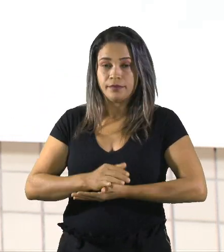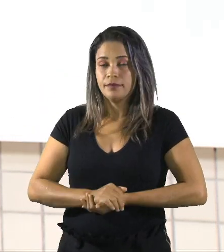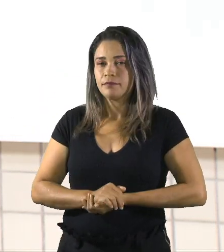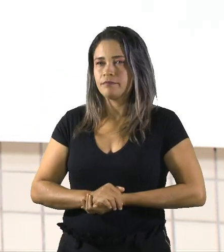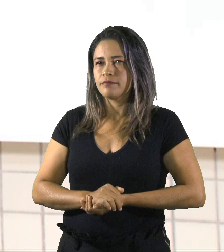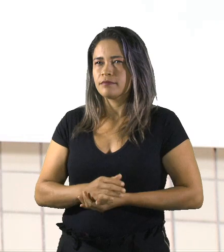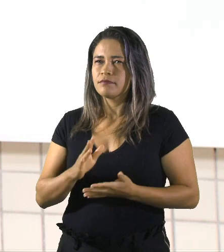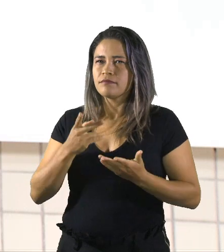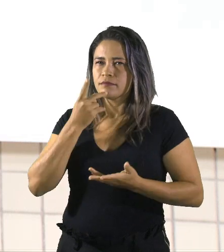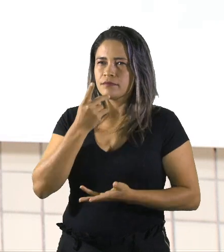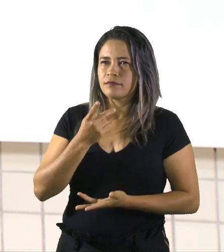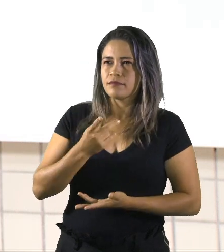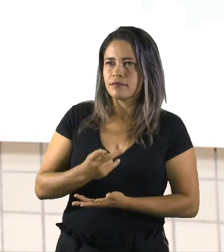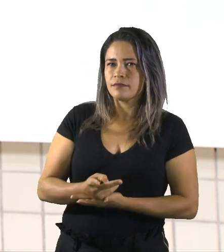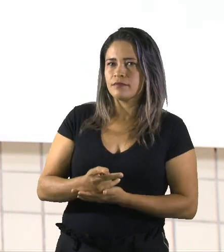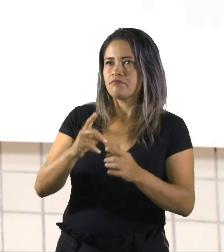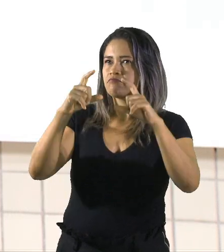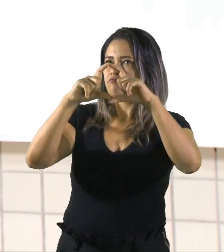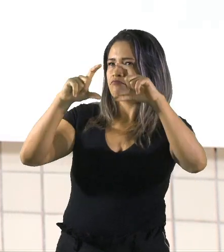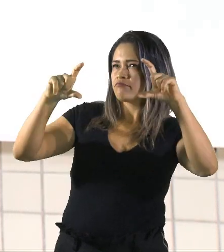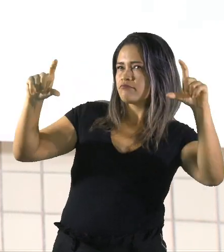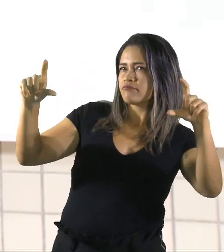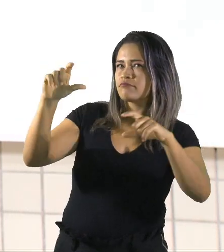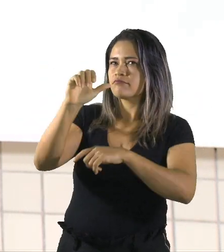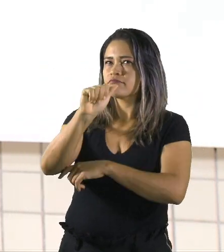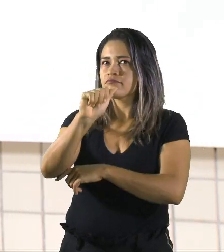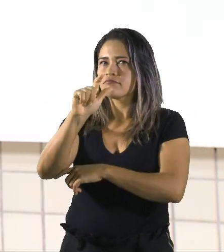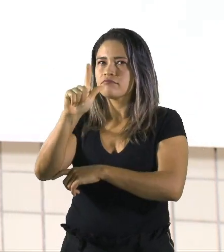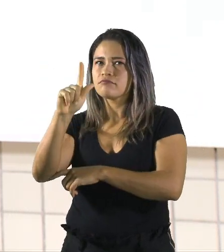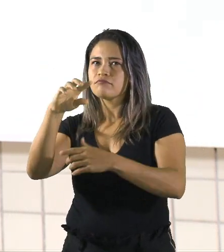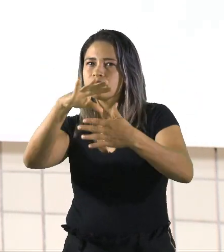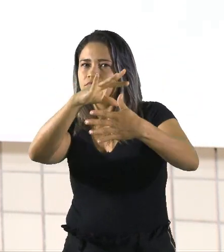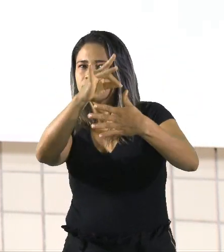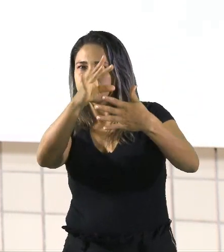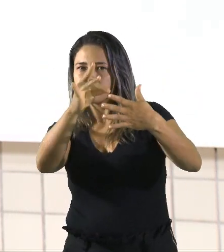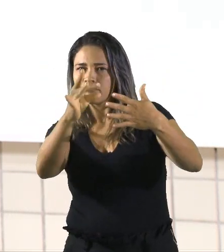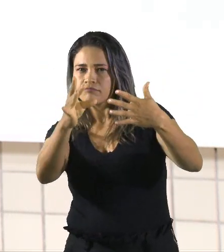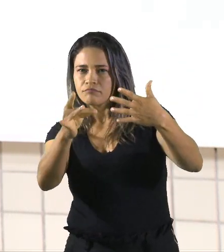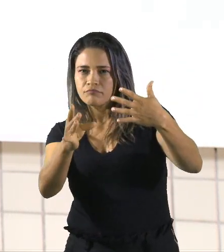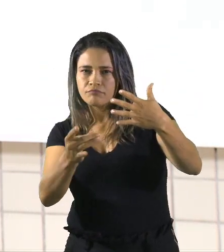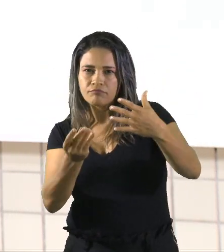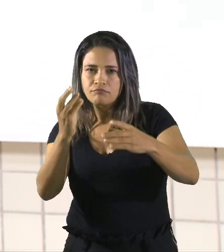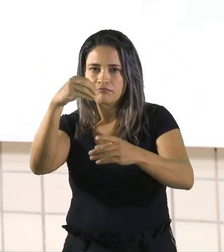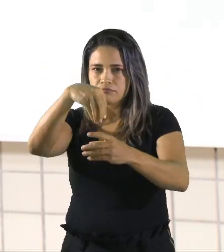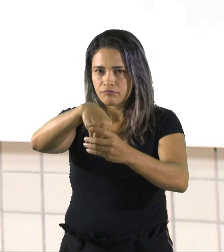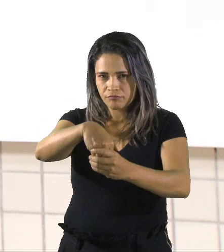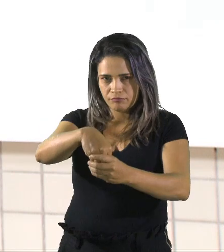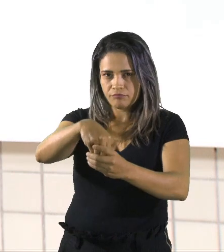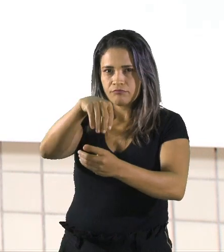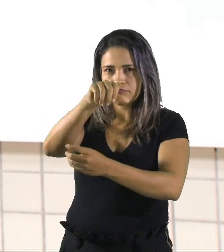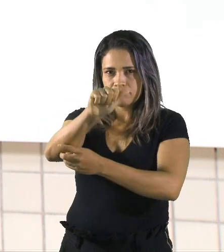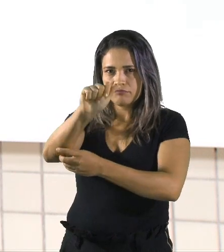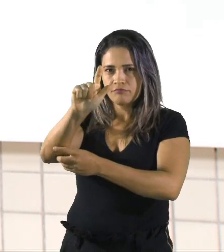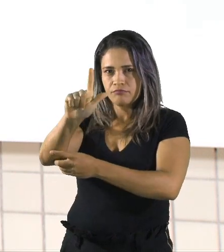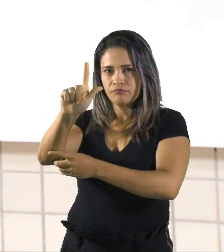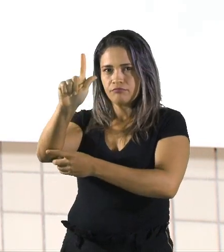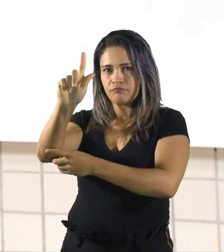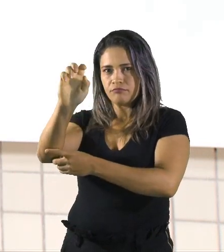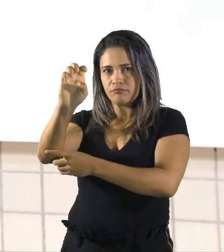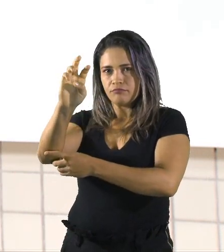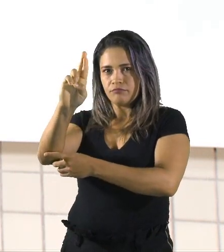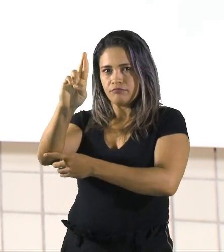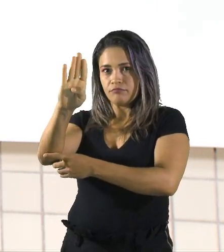invés de dizer o que é uma expressão algébrica, os termos que estão associados a expressões algébricas,